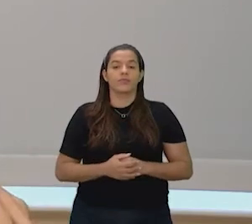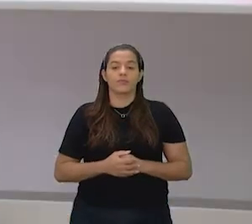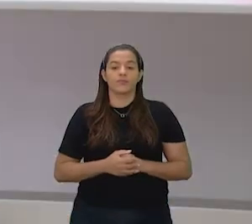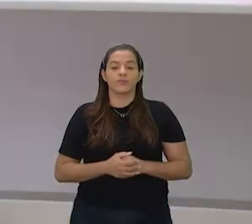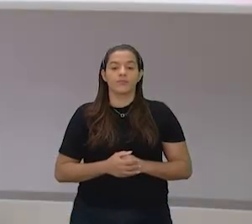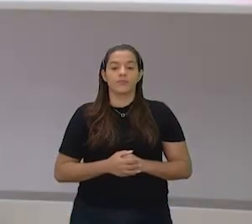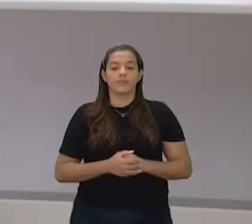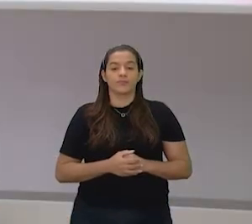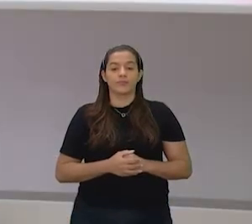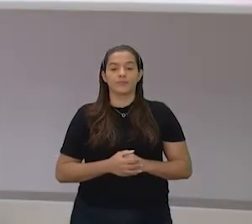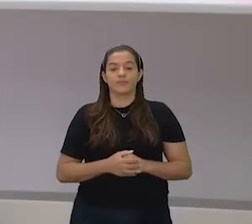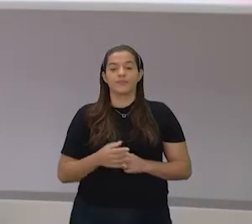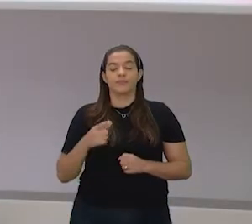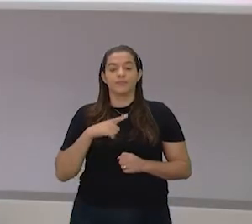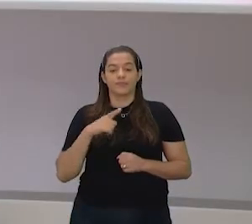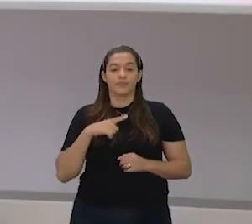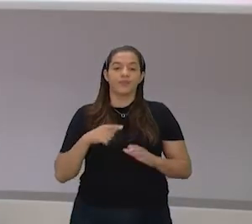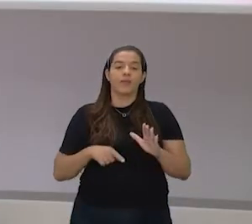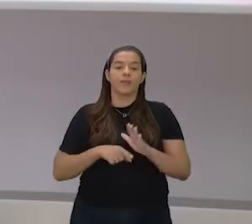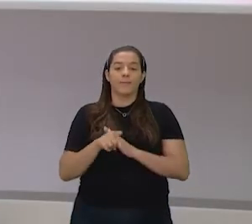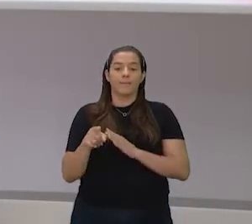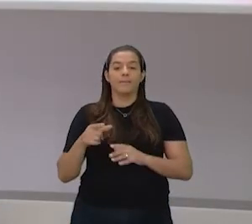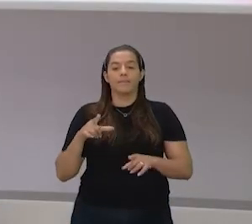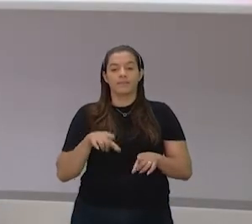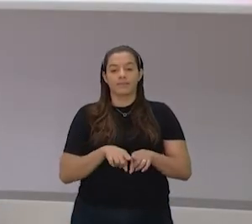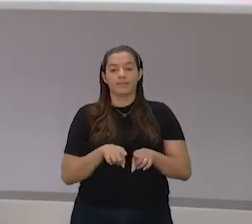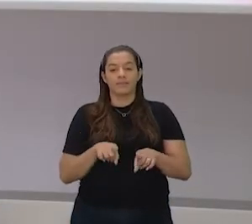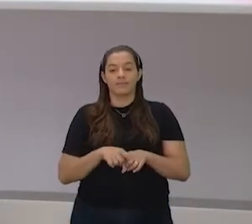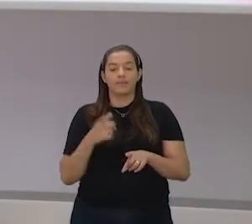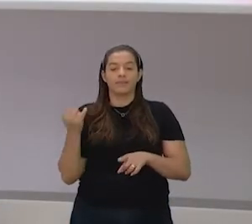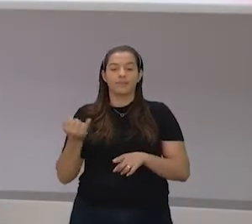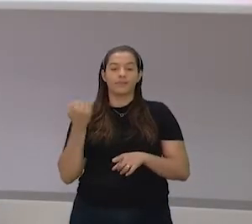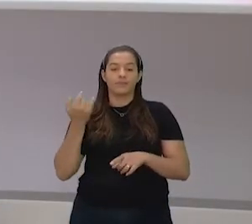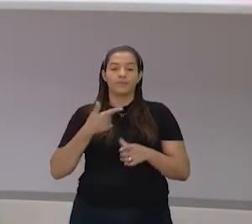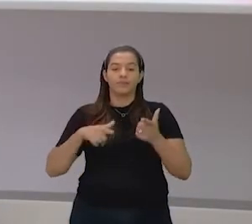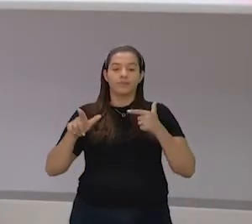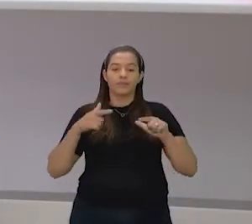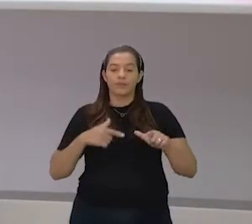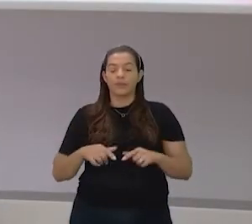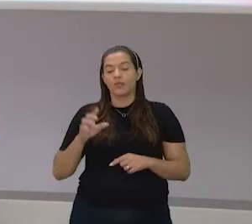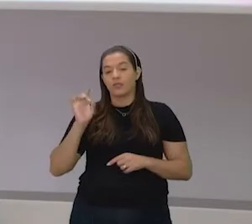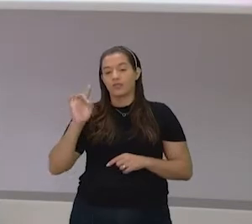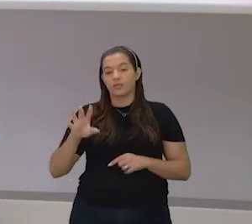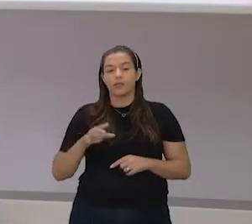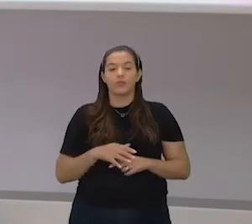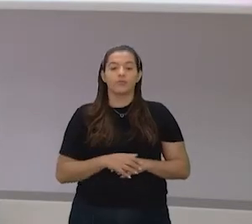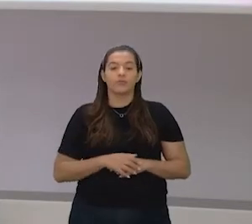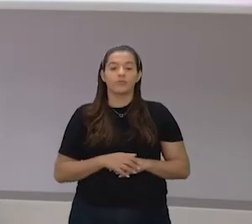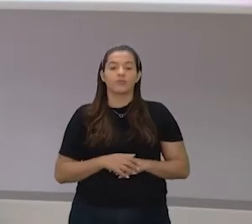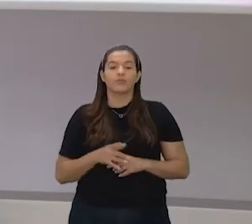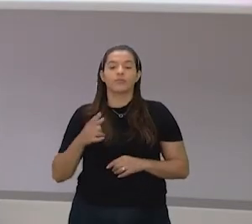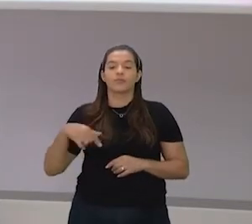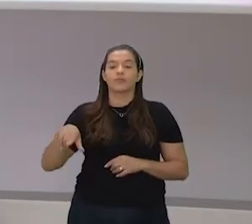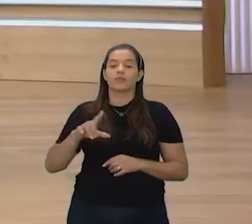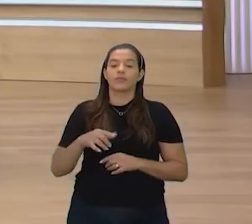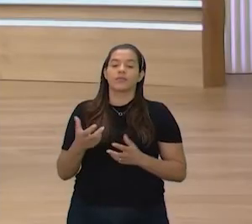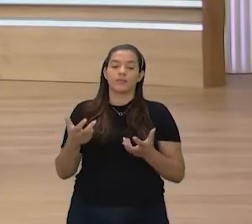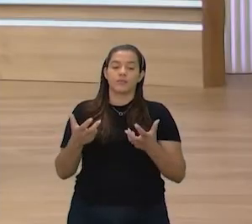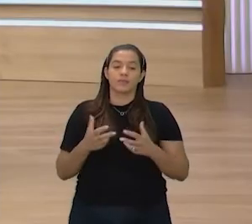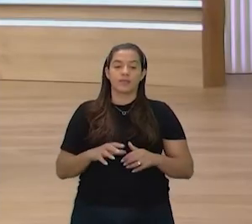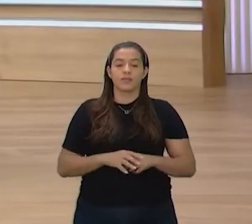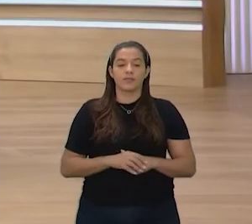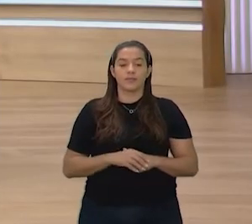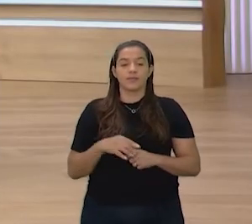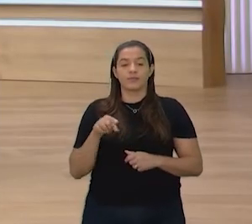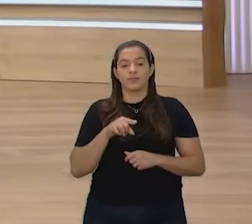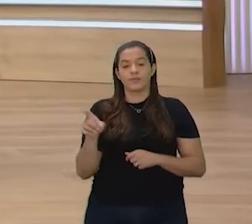causa das preferências? Porque a gente tem uma pergunta norteadora que seria uma das próximas. Você acha que é só realmente por causa da preferência? O